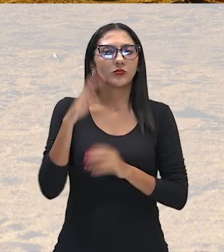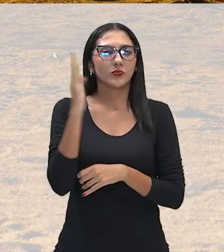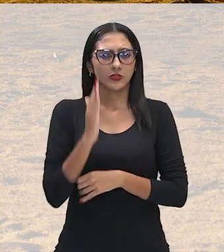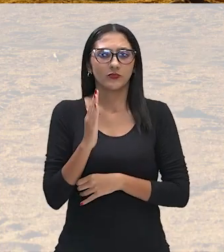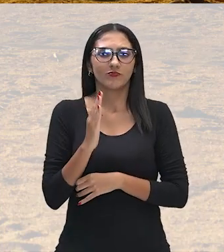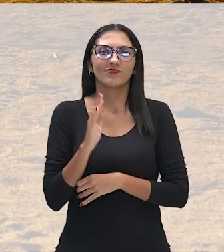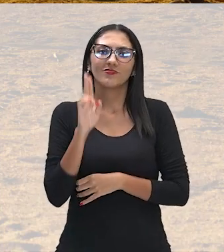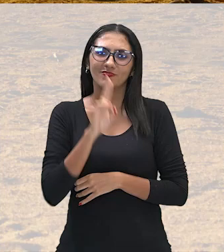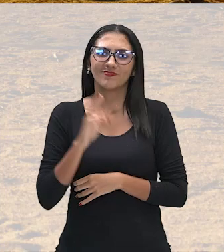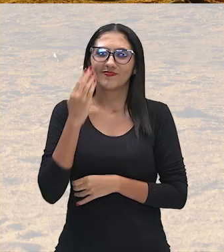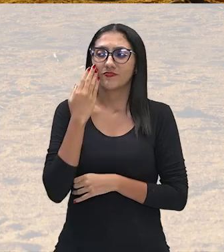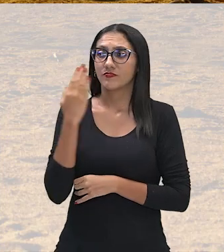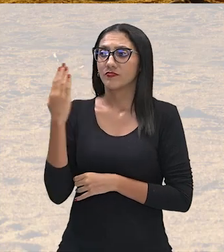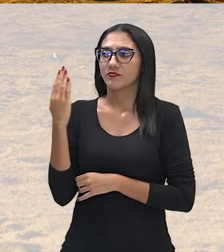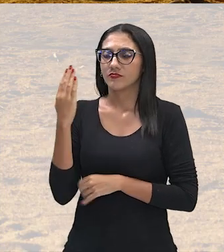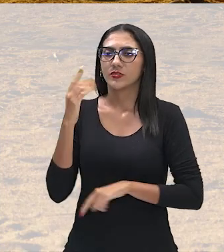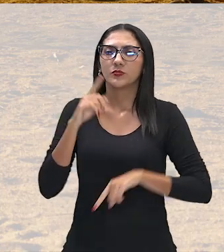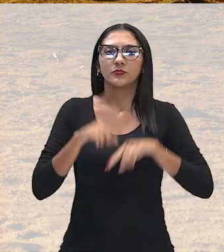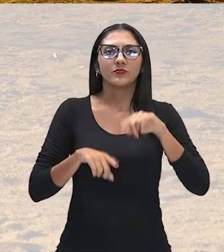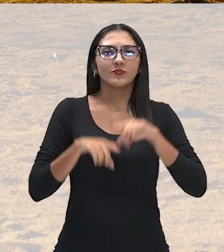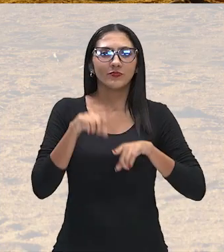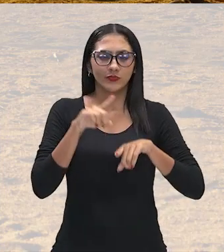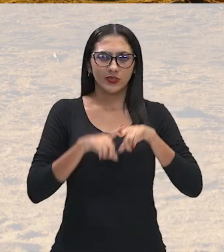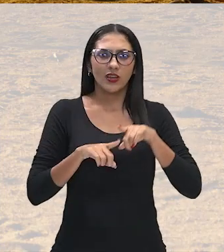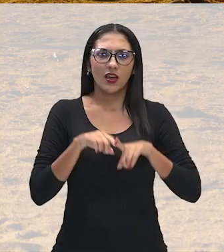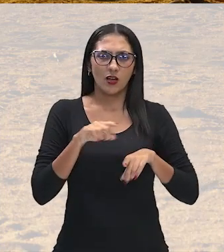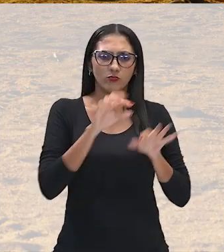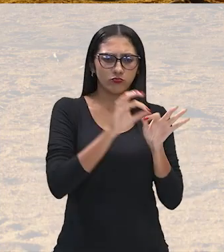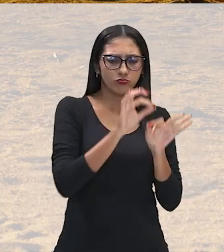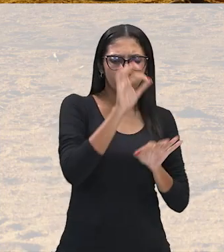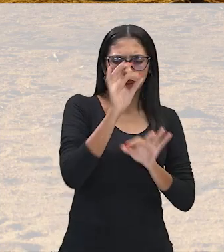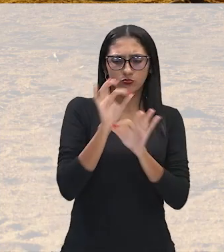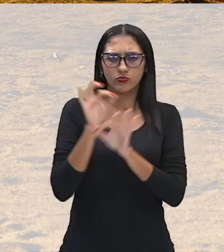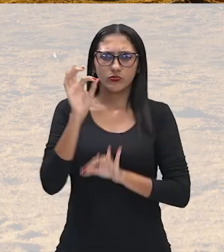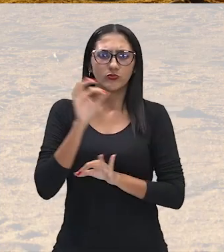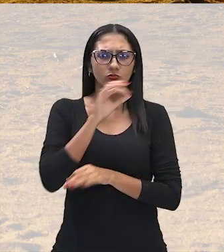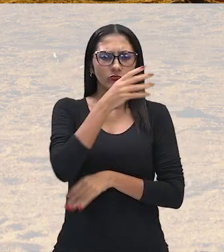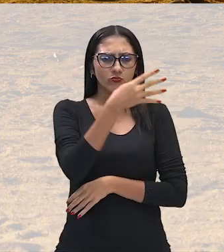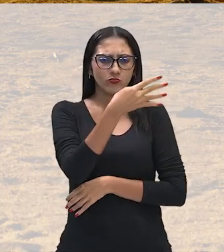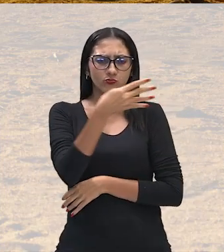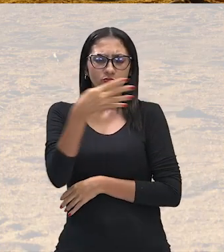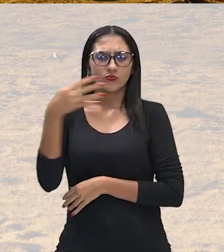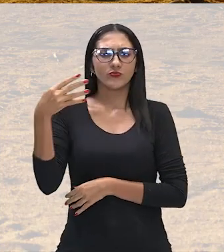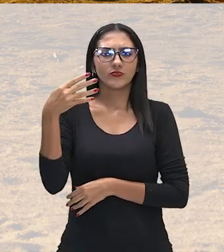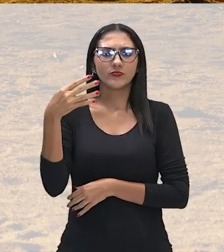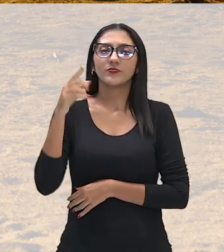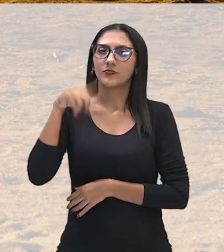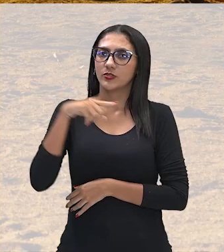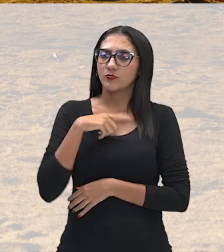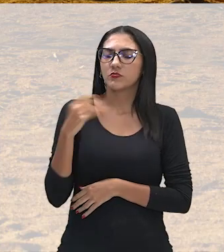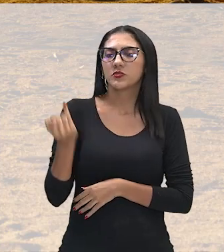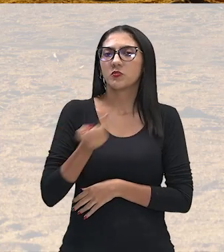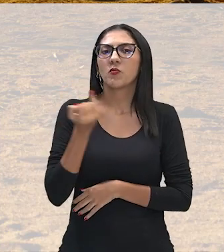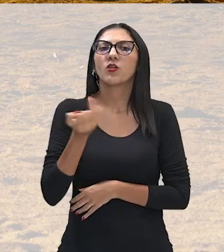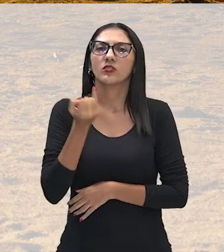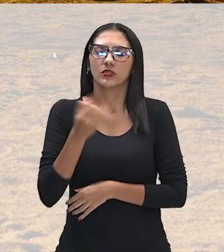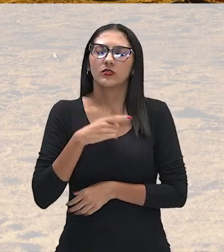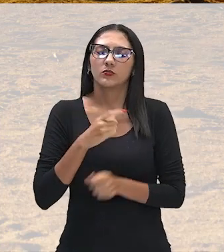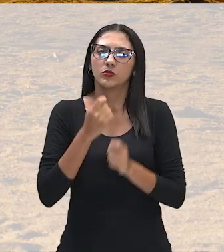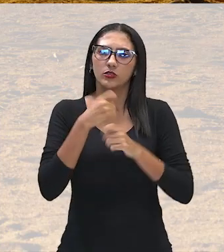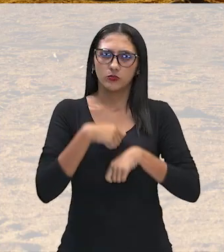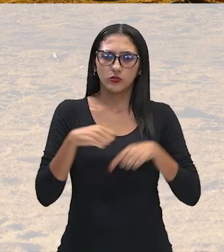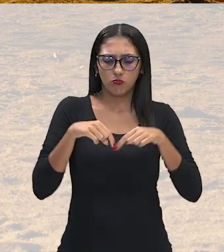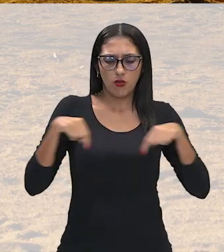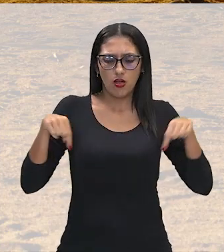rede. Vocês observam aqui, a presença da rede é um elemento super importante para fazer funcionar essa